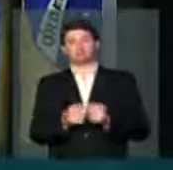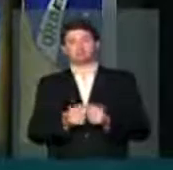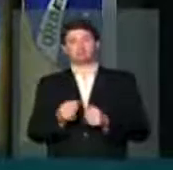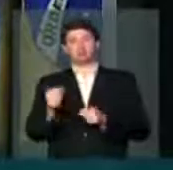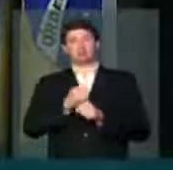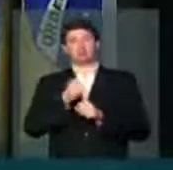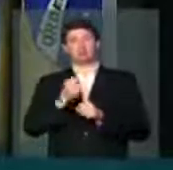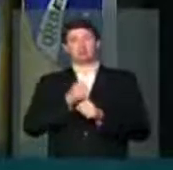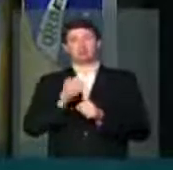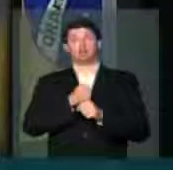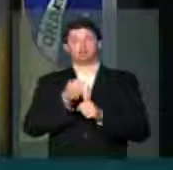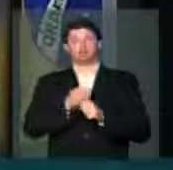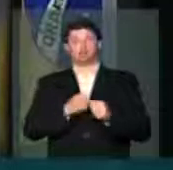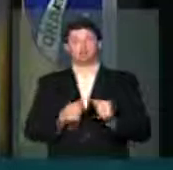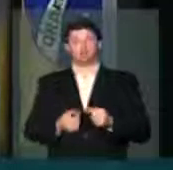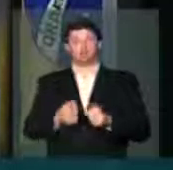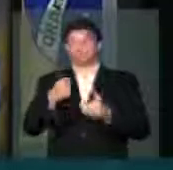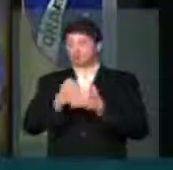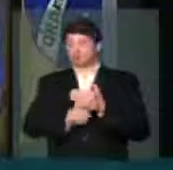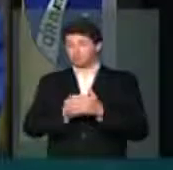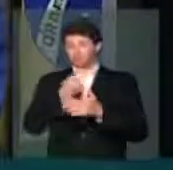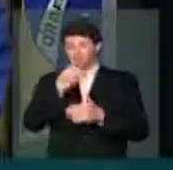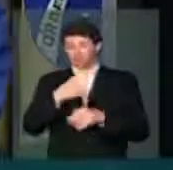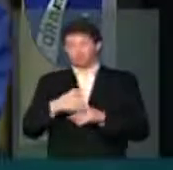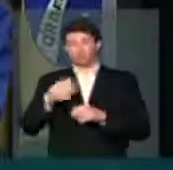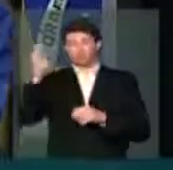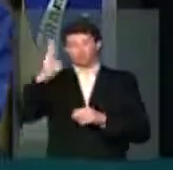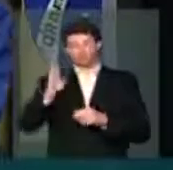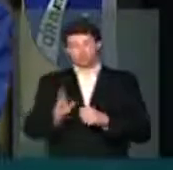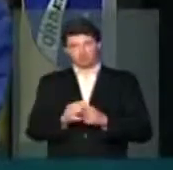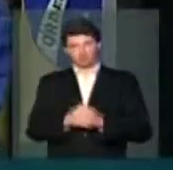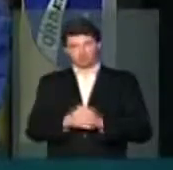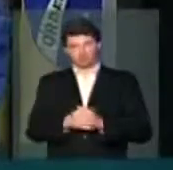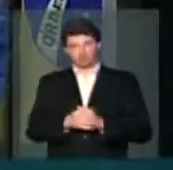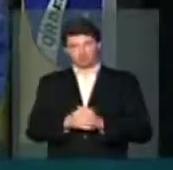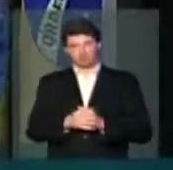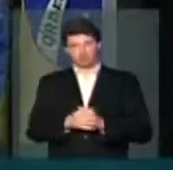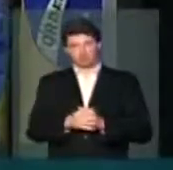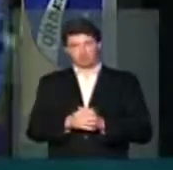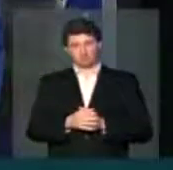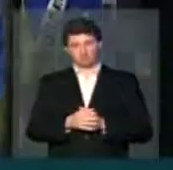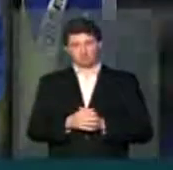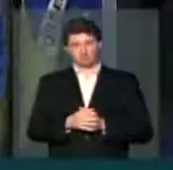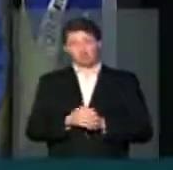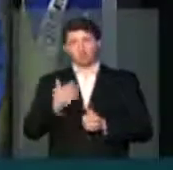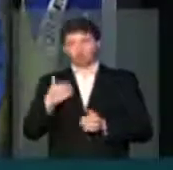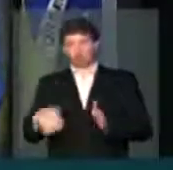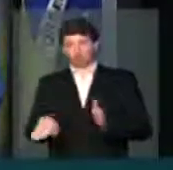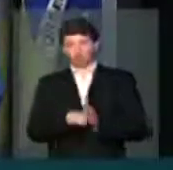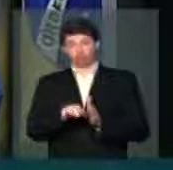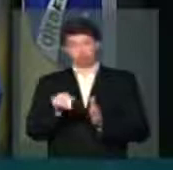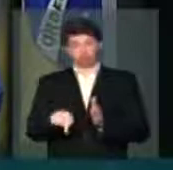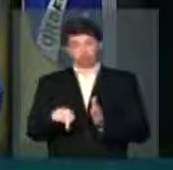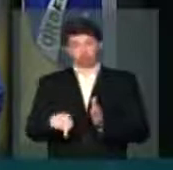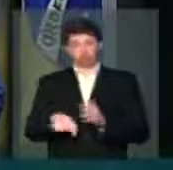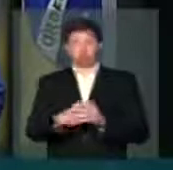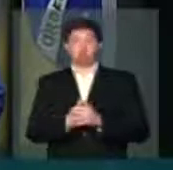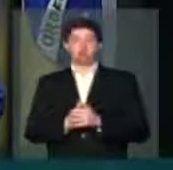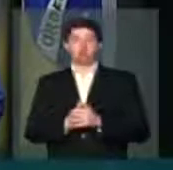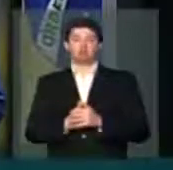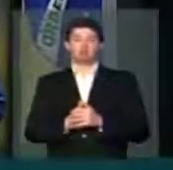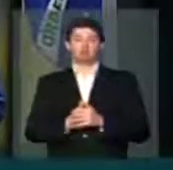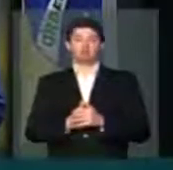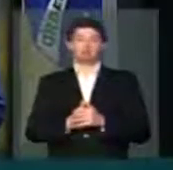durante anos as boas lutas que o Brasil participou. Cheguei aqui